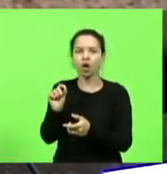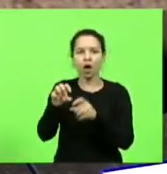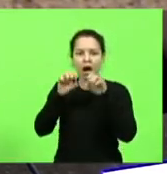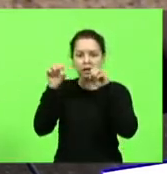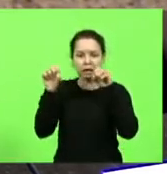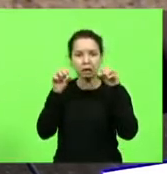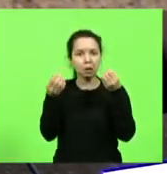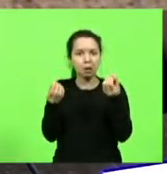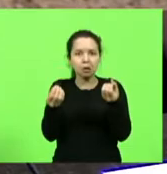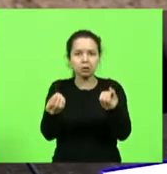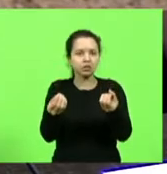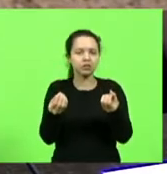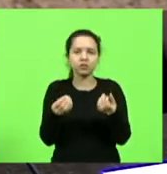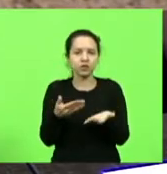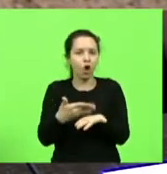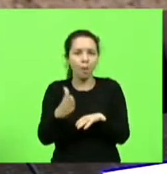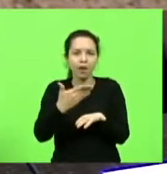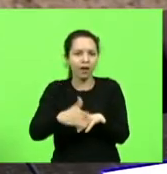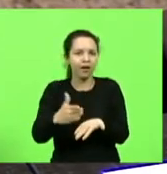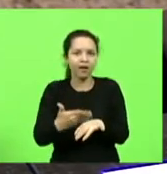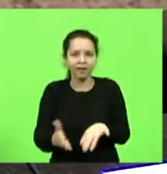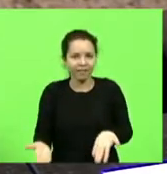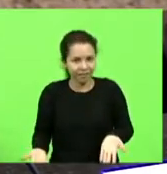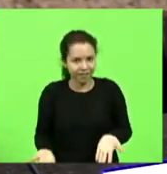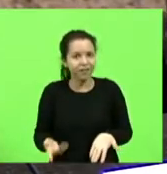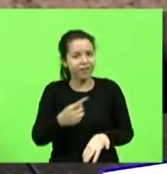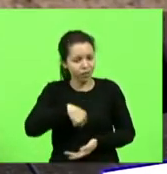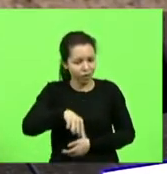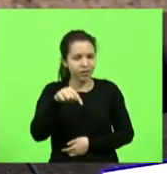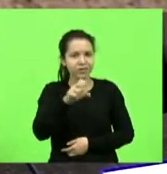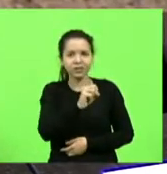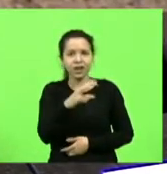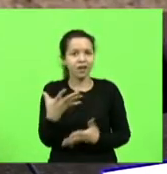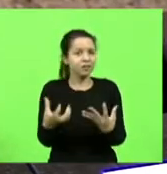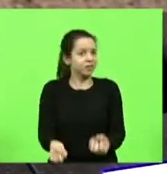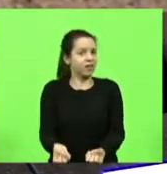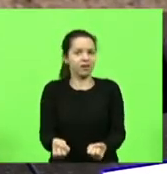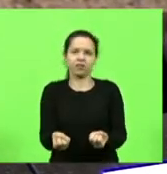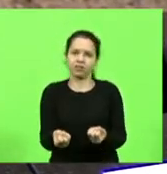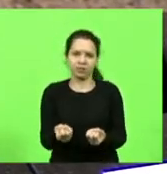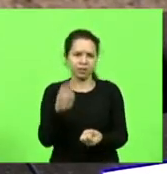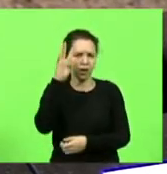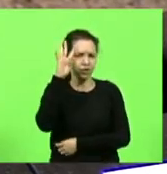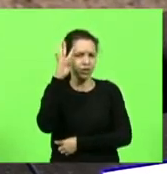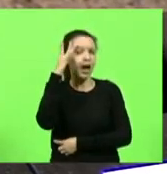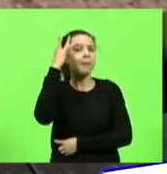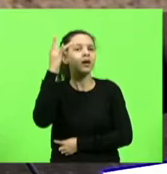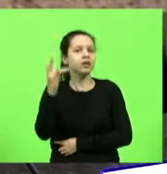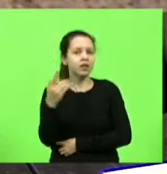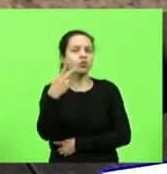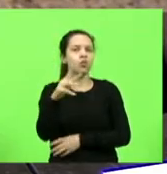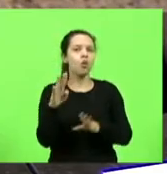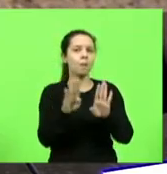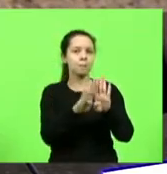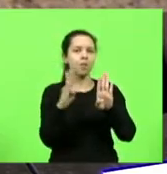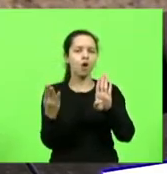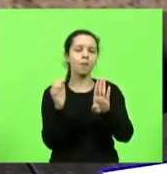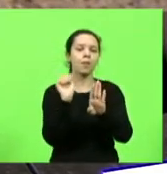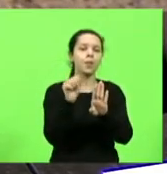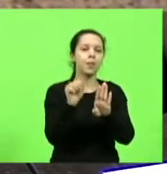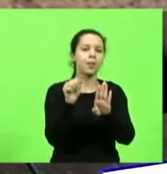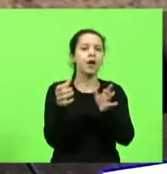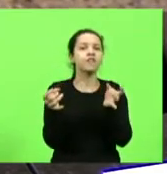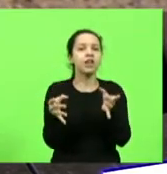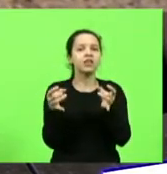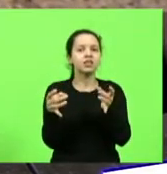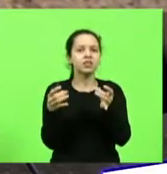de outros lugares. E a gente aceita. Eu vivo dizendo, imagine se amanhã bater na sua porta algum vendedor vendendo um plano